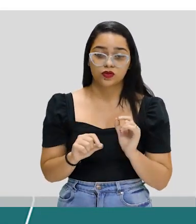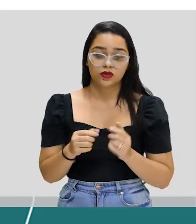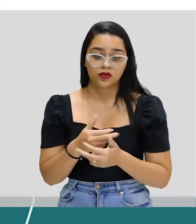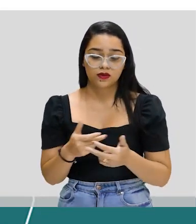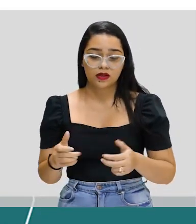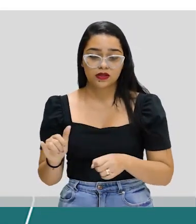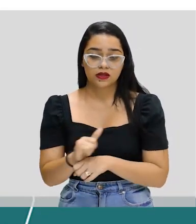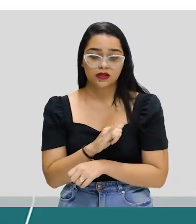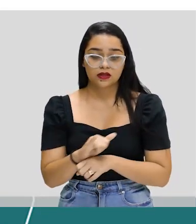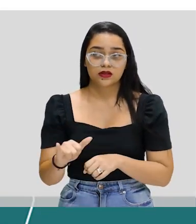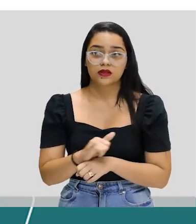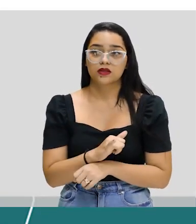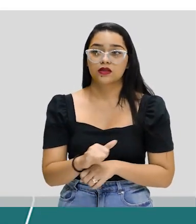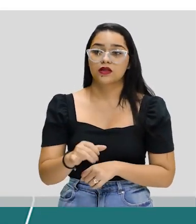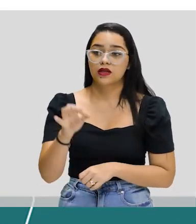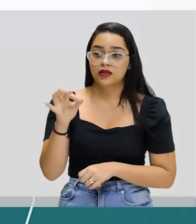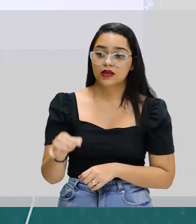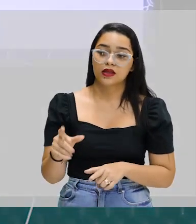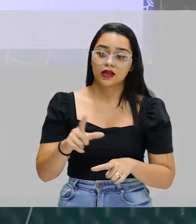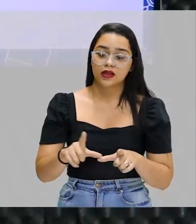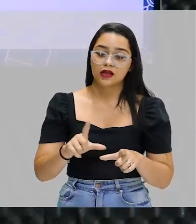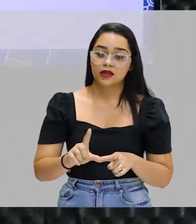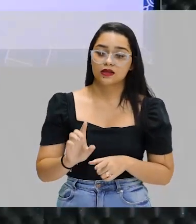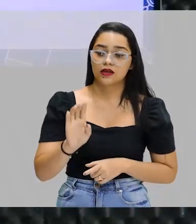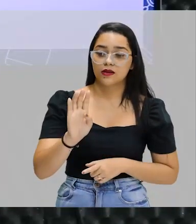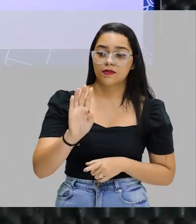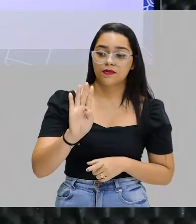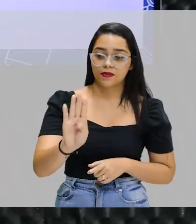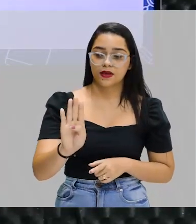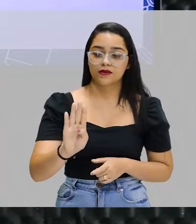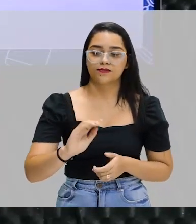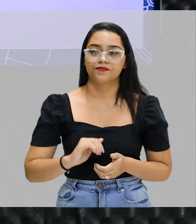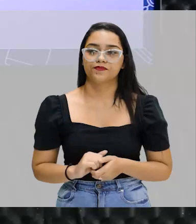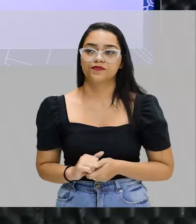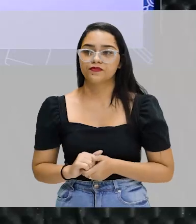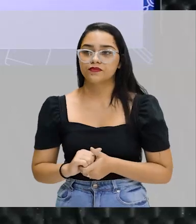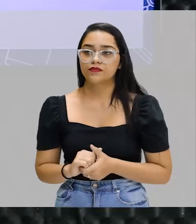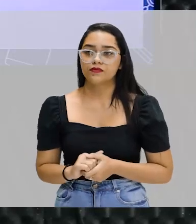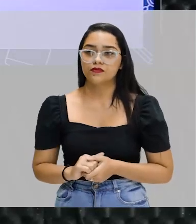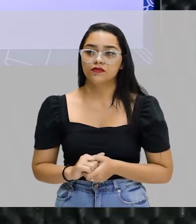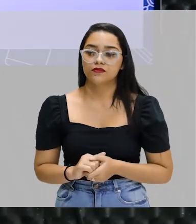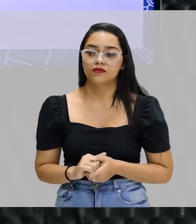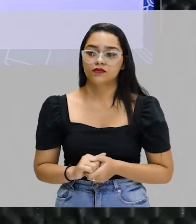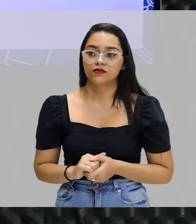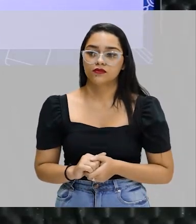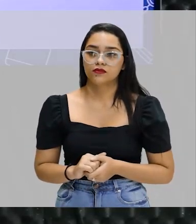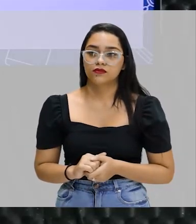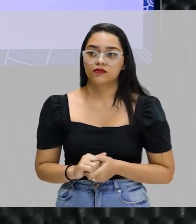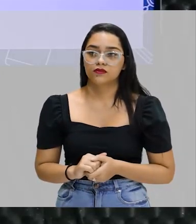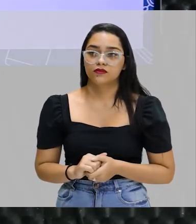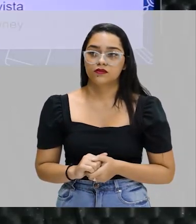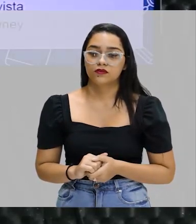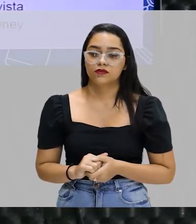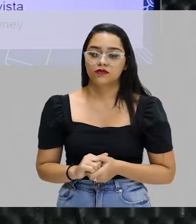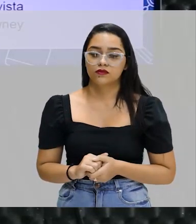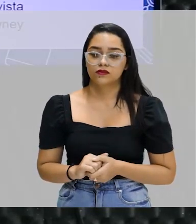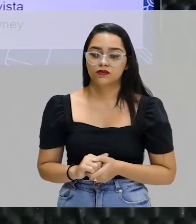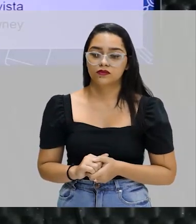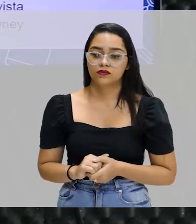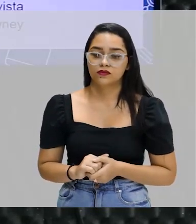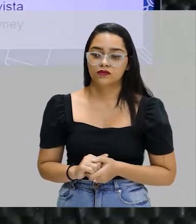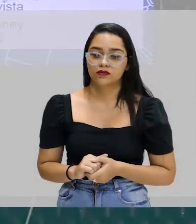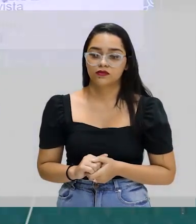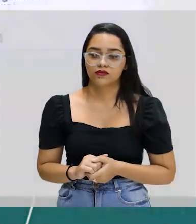dessas estratégias. Resposta correta, letra B. Terceiro parágrafo no texto, a história do pão. Vamos para mais